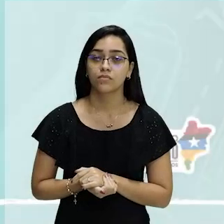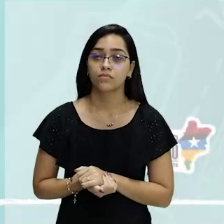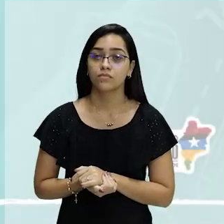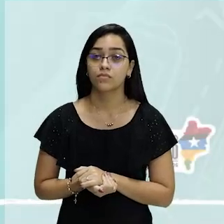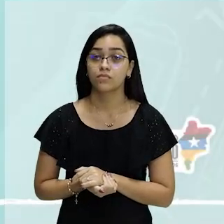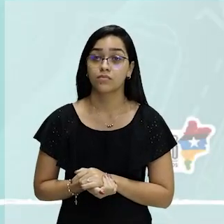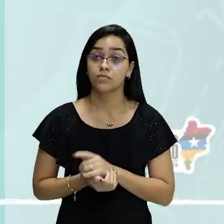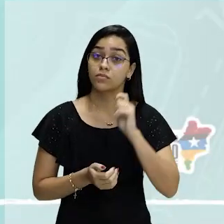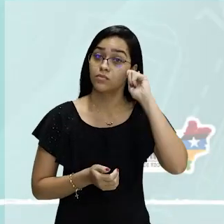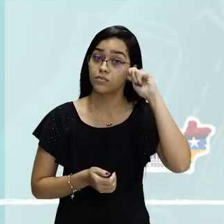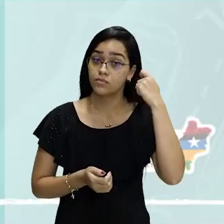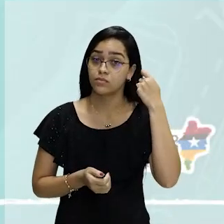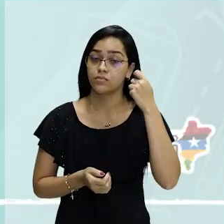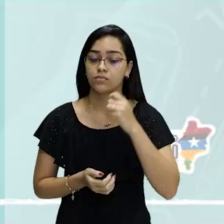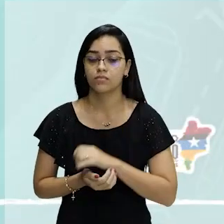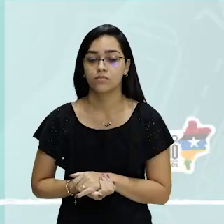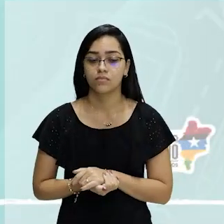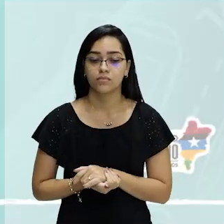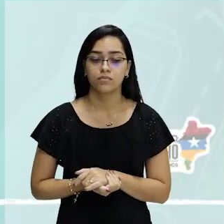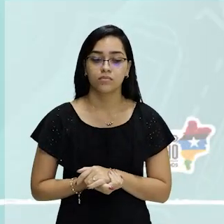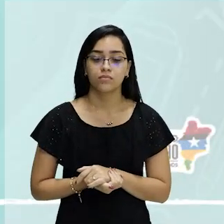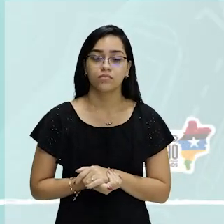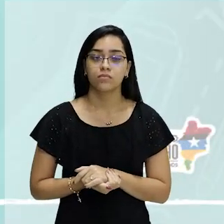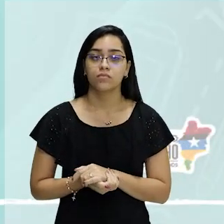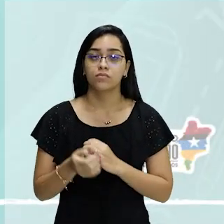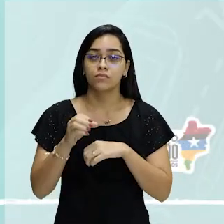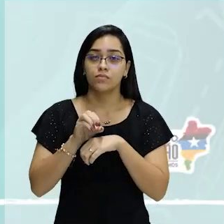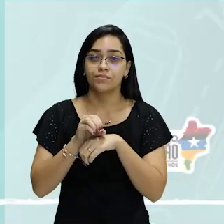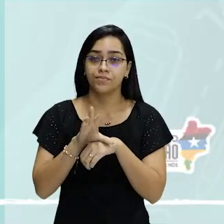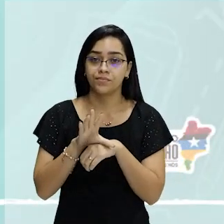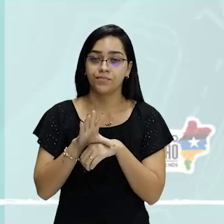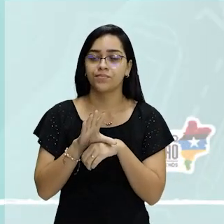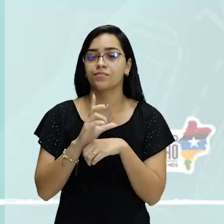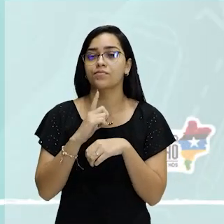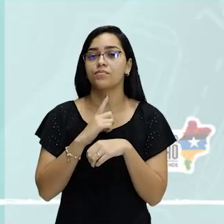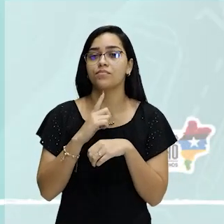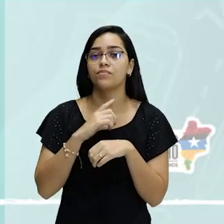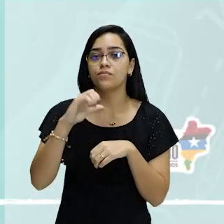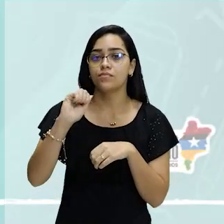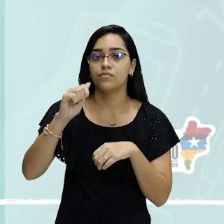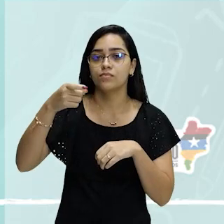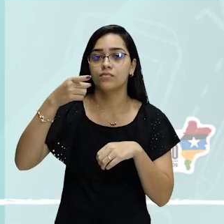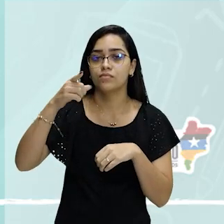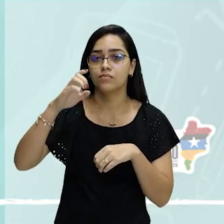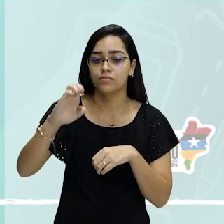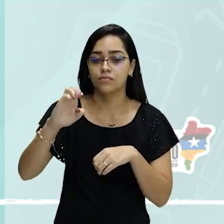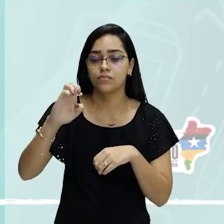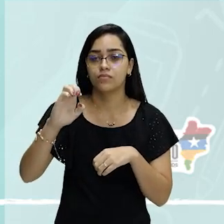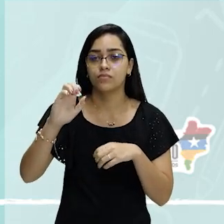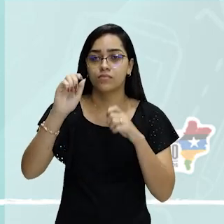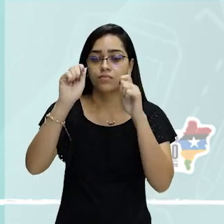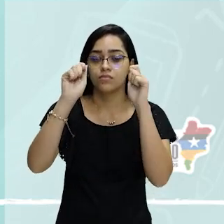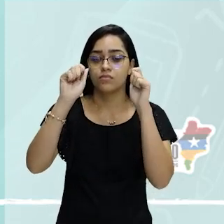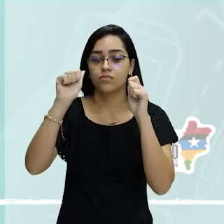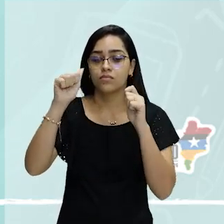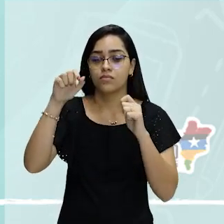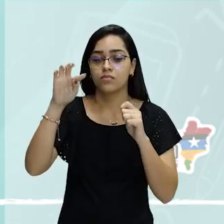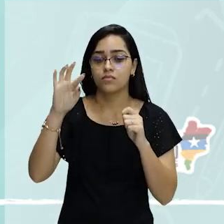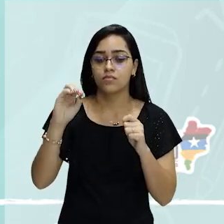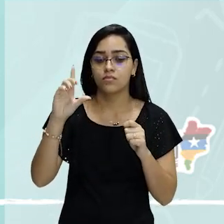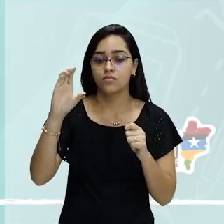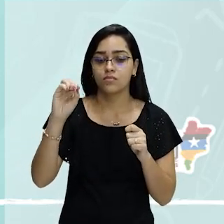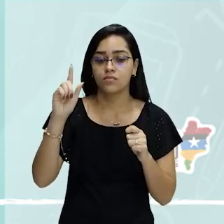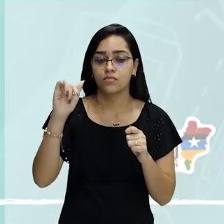Para um negro. Essa publicação está em Axé, Antologia Contemporânea. Para